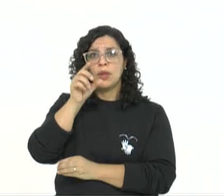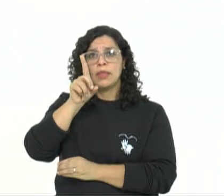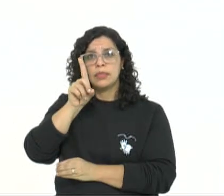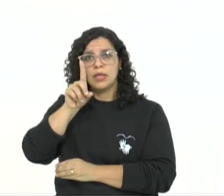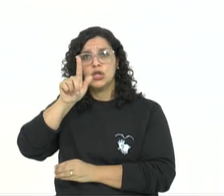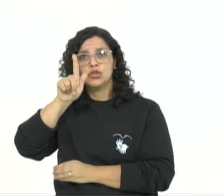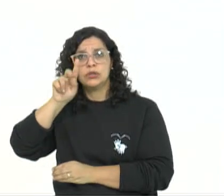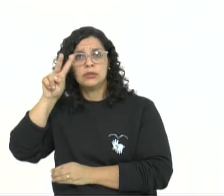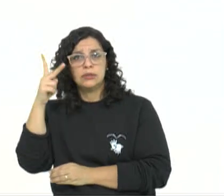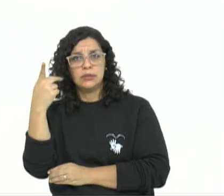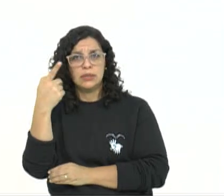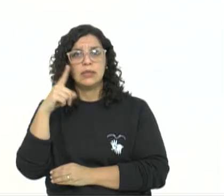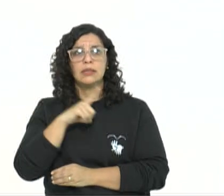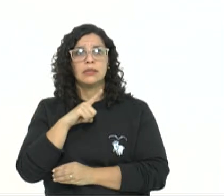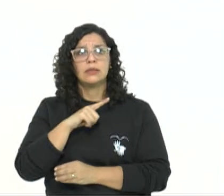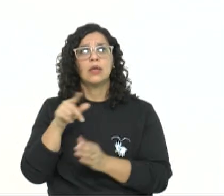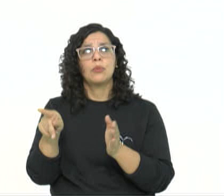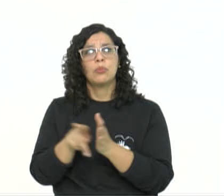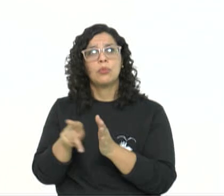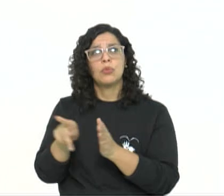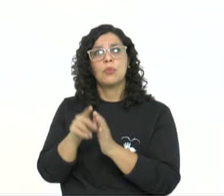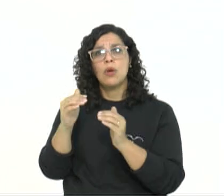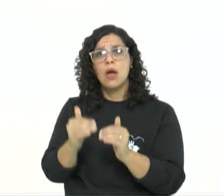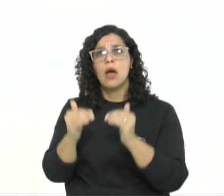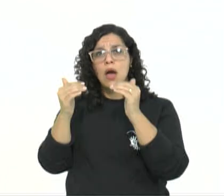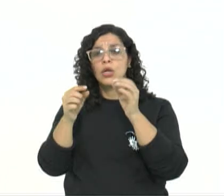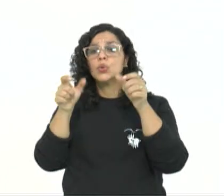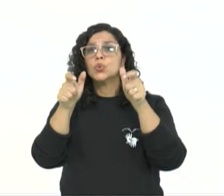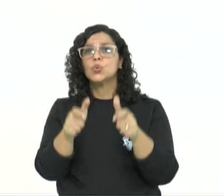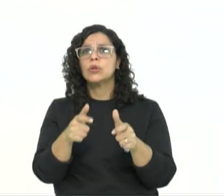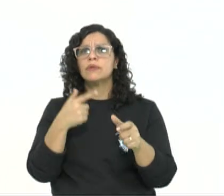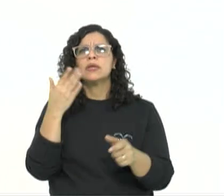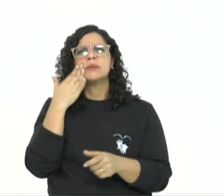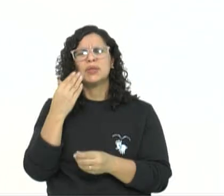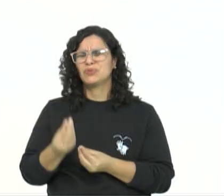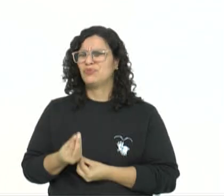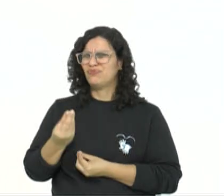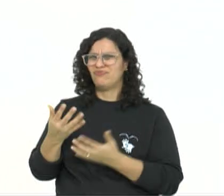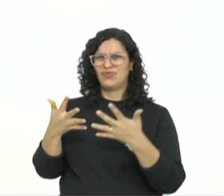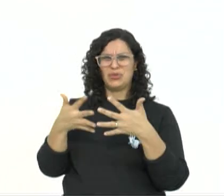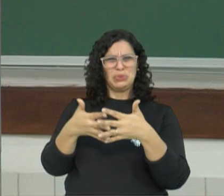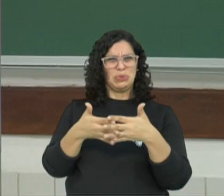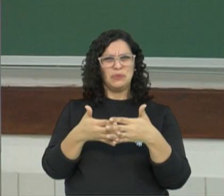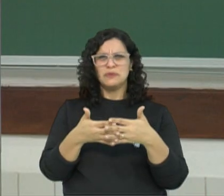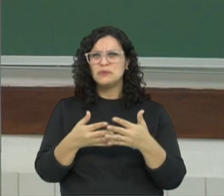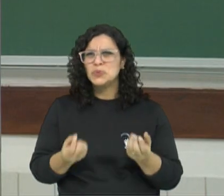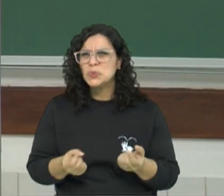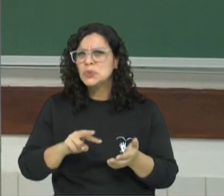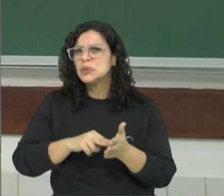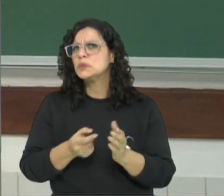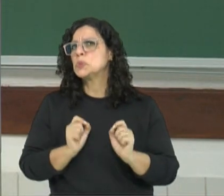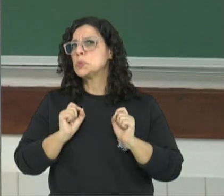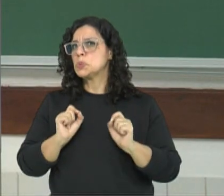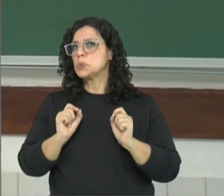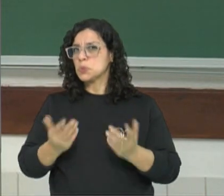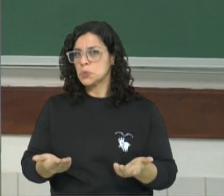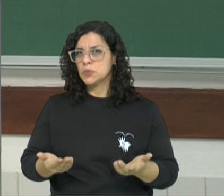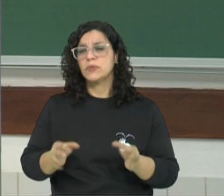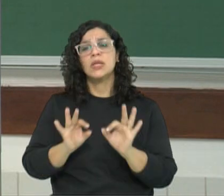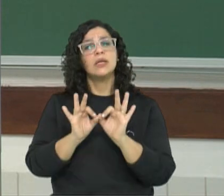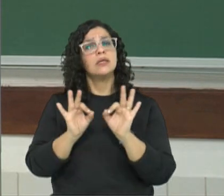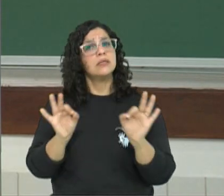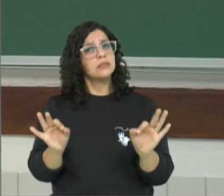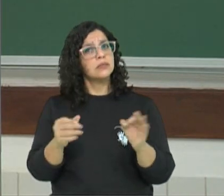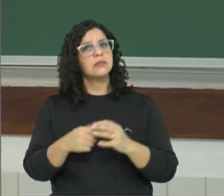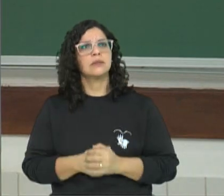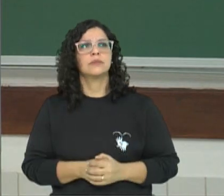dGH situada acima do ponto. Pô, professor, como assim? O que isso quer dizer? É muito simples,